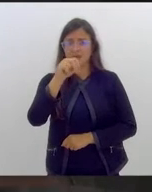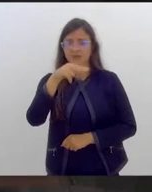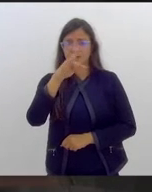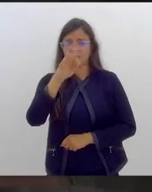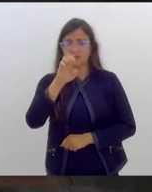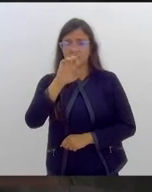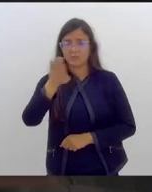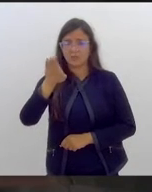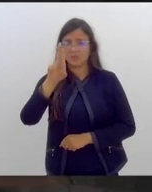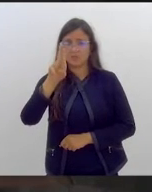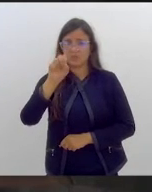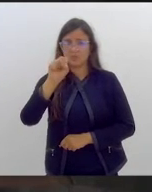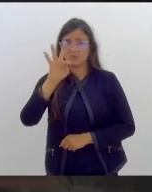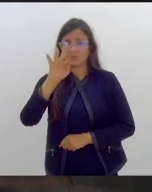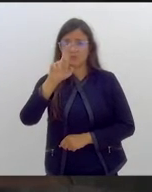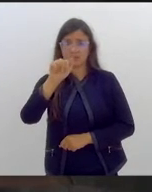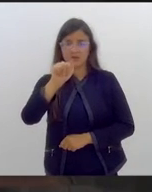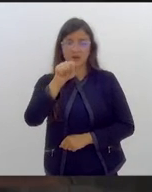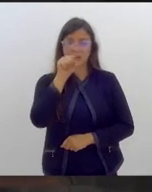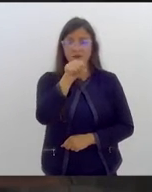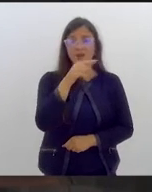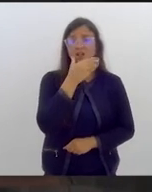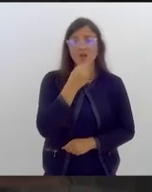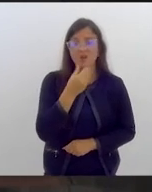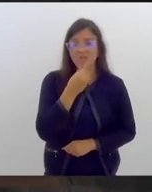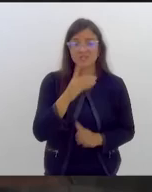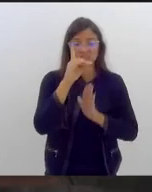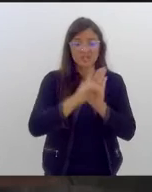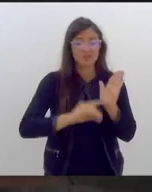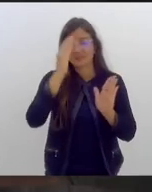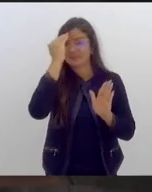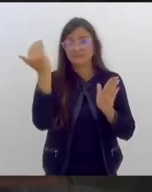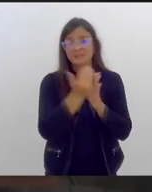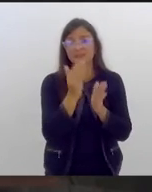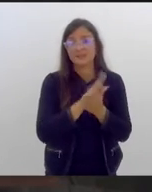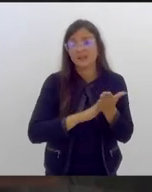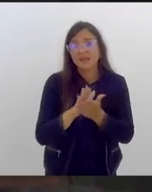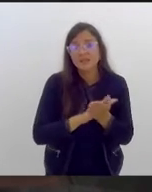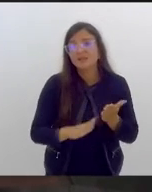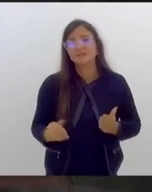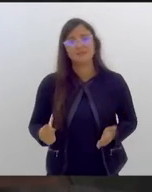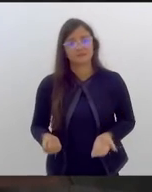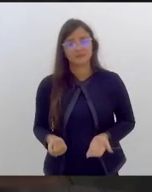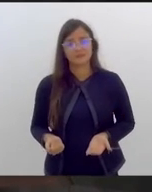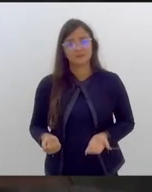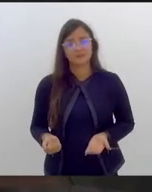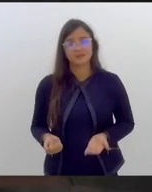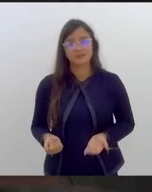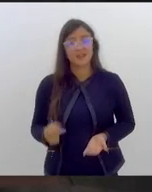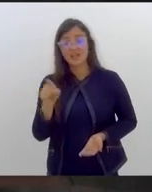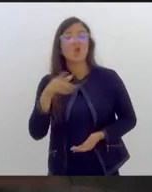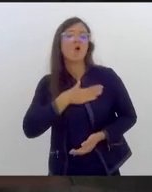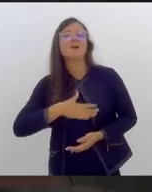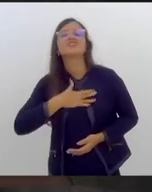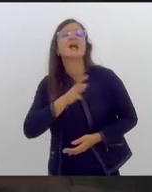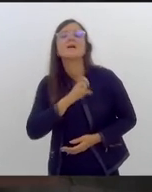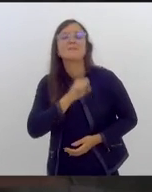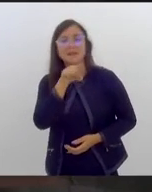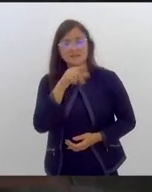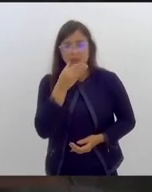que cometeu sucessivas violações de direitos e no roubo no roubo em que assume